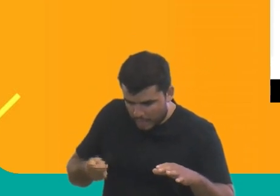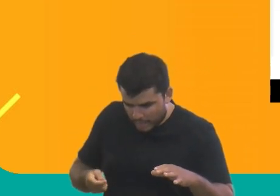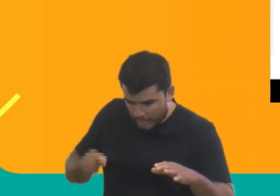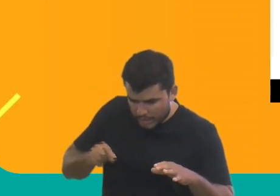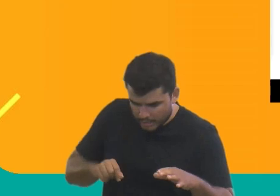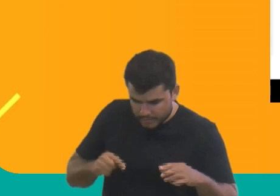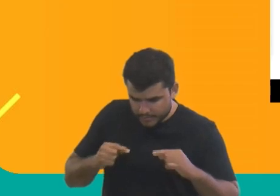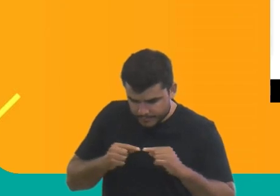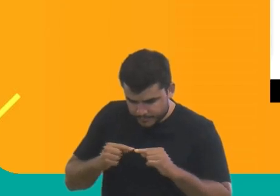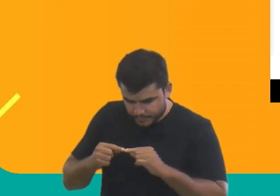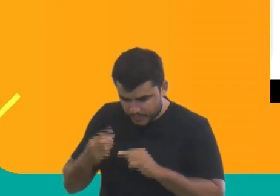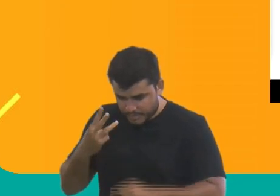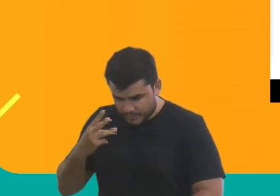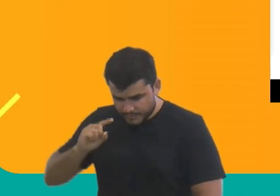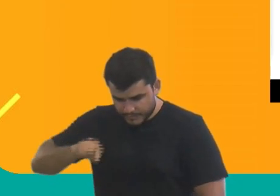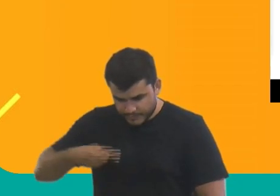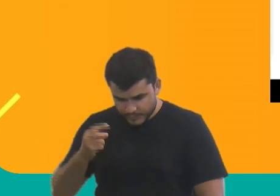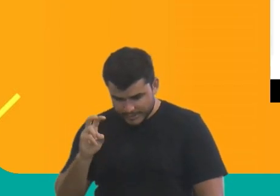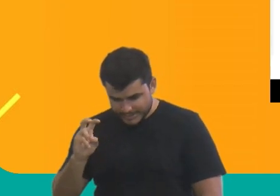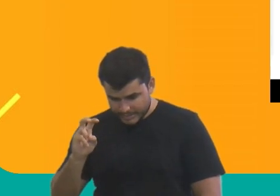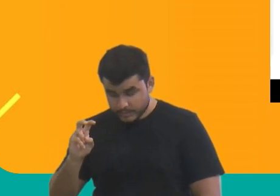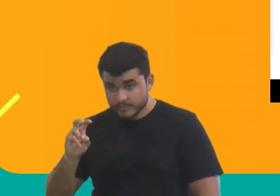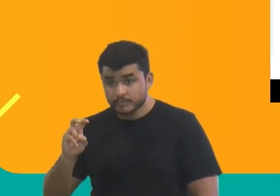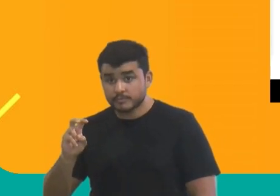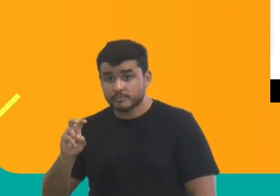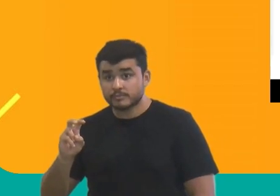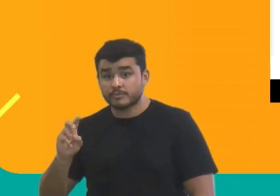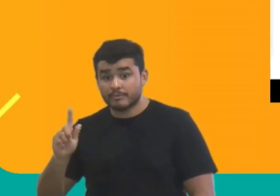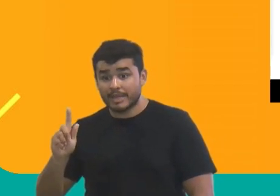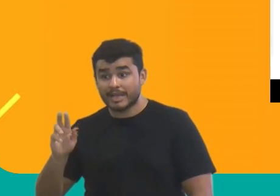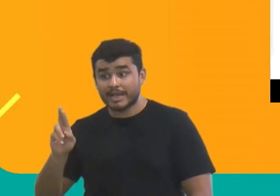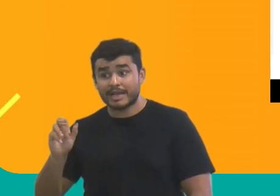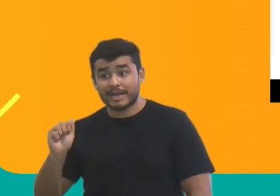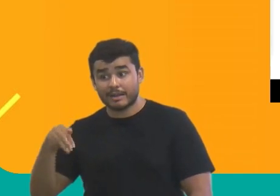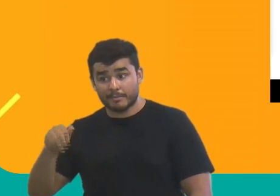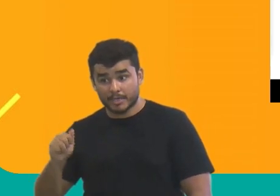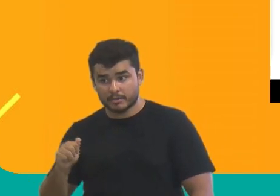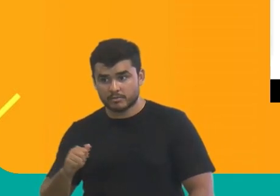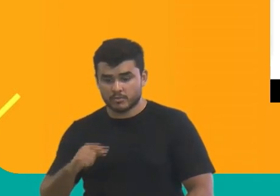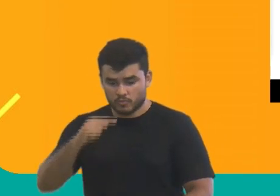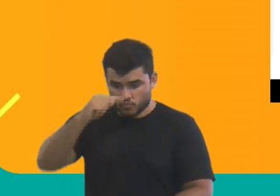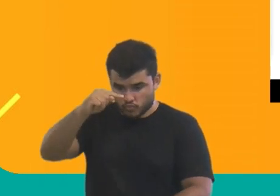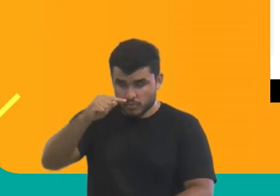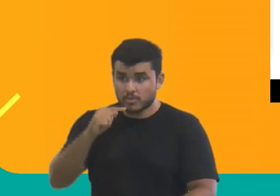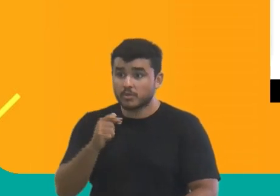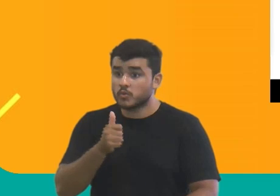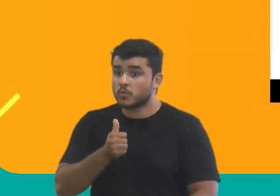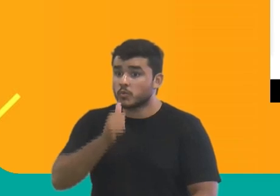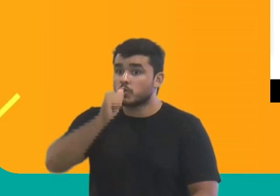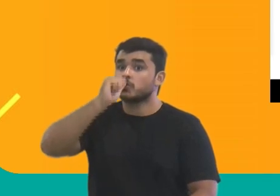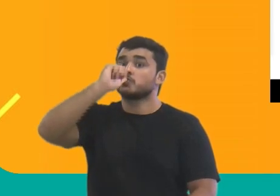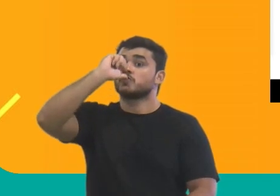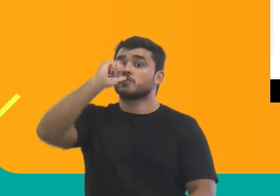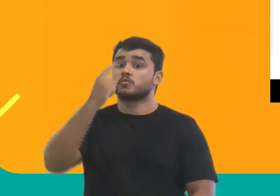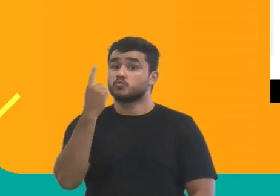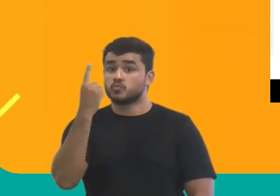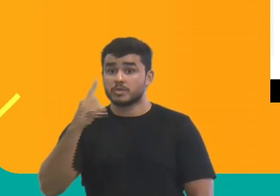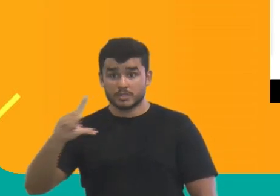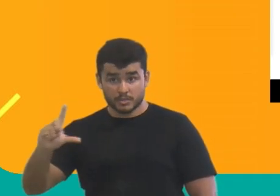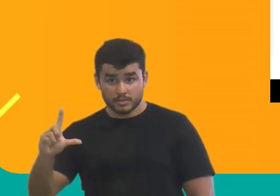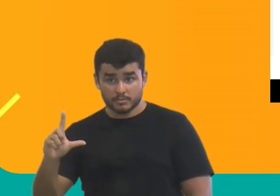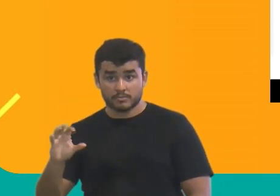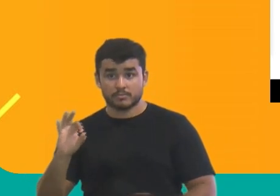medir 3,5 gramas, um litro perfeito, e você tomar o litro todo. Tá? Então, a gente